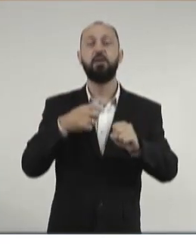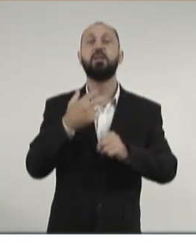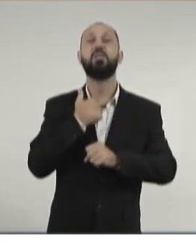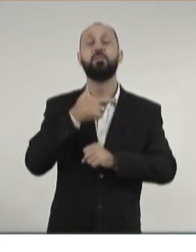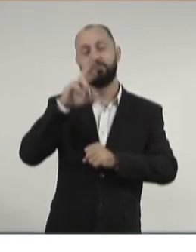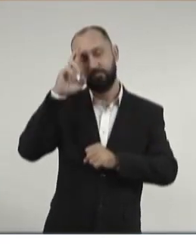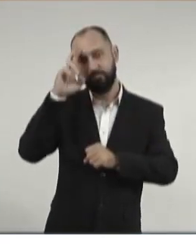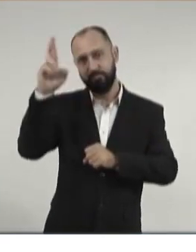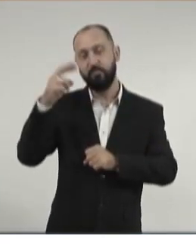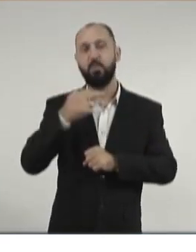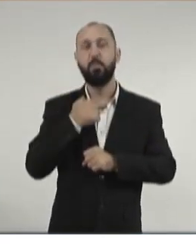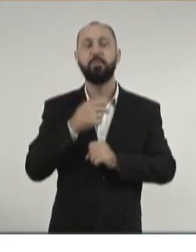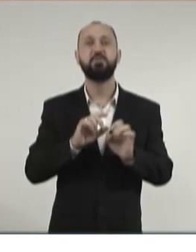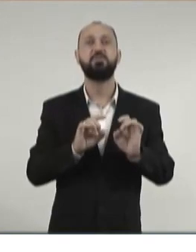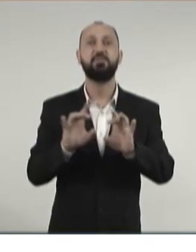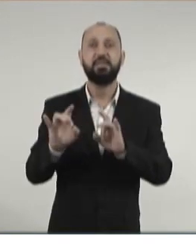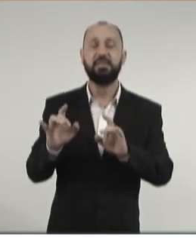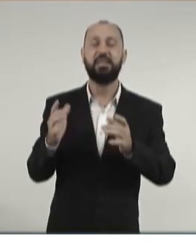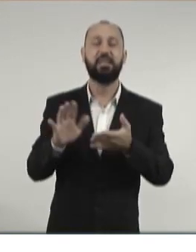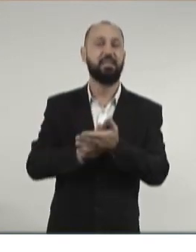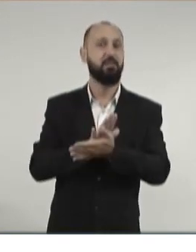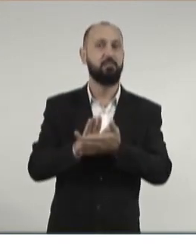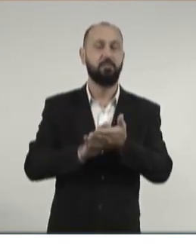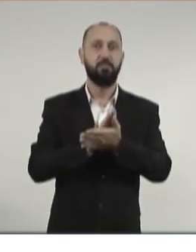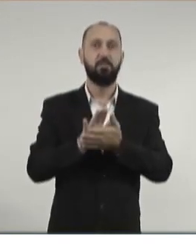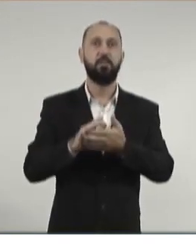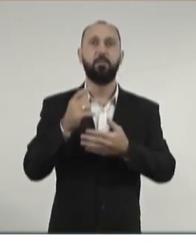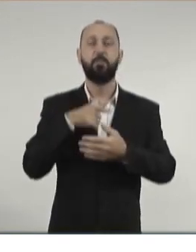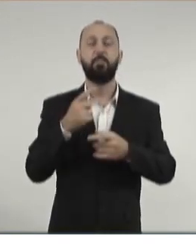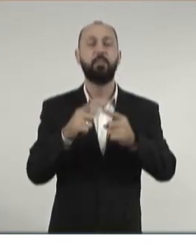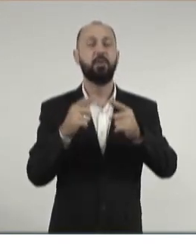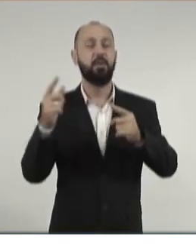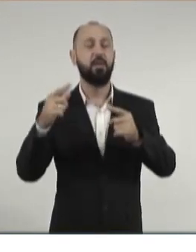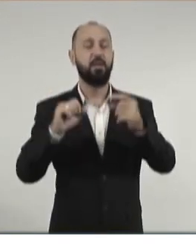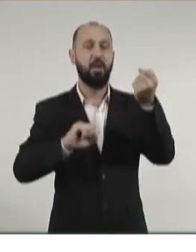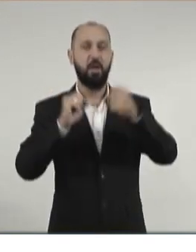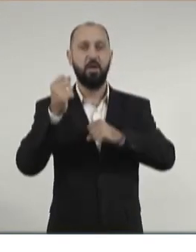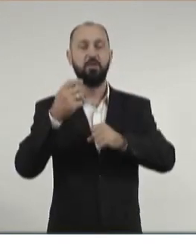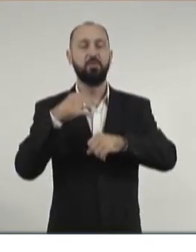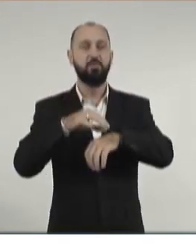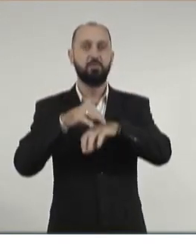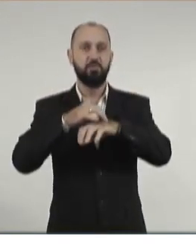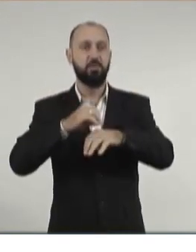fica praticamente inviabilizado, porque o frigorífico não compra,